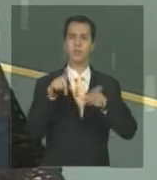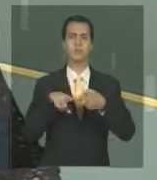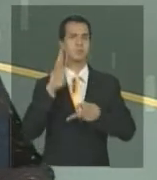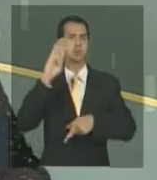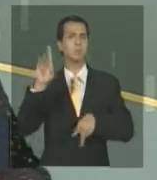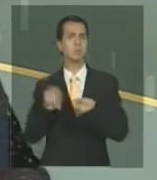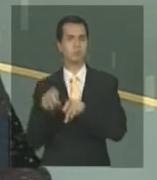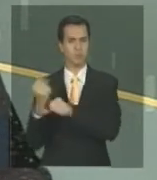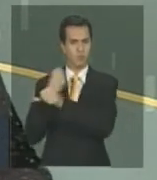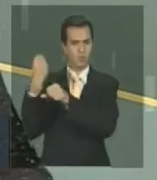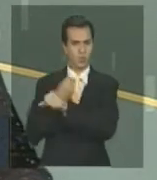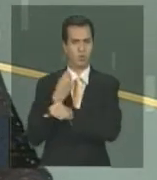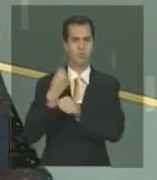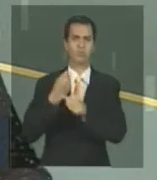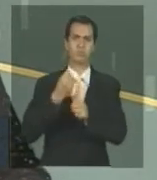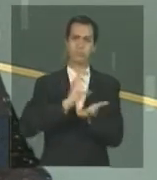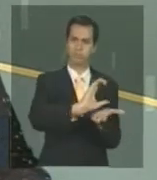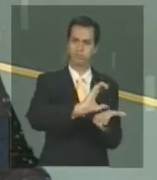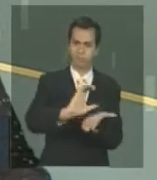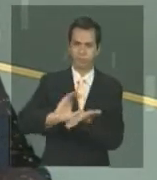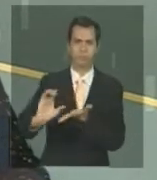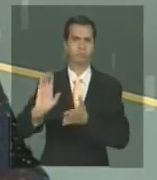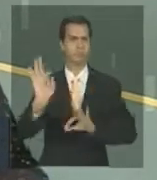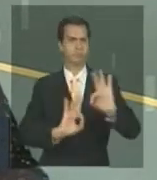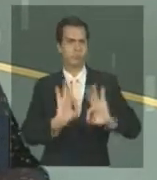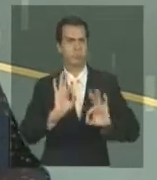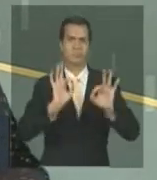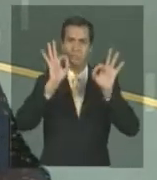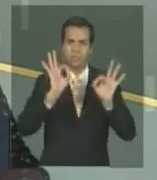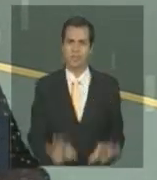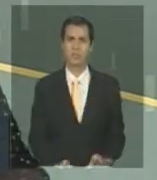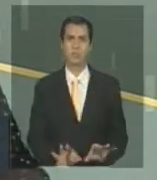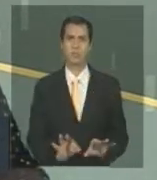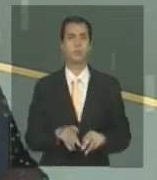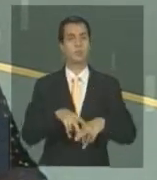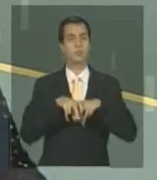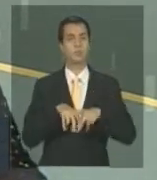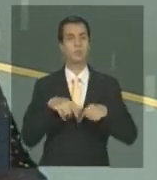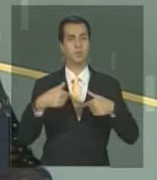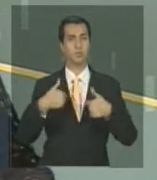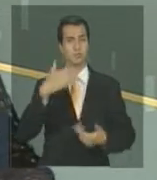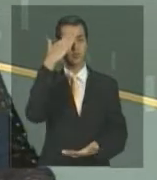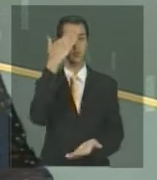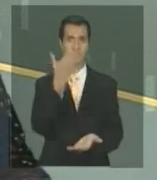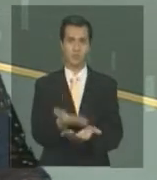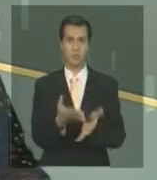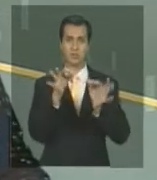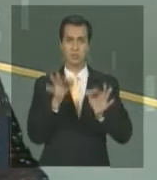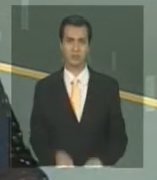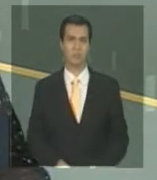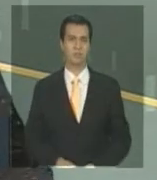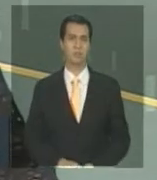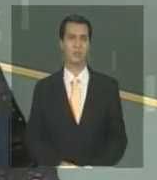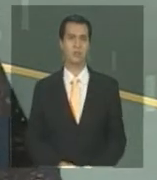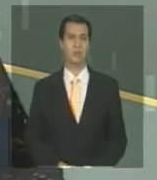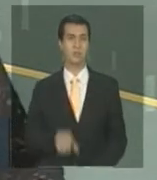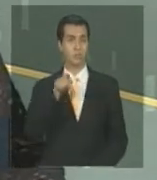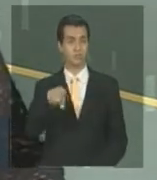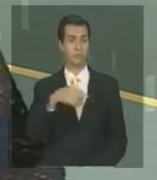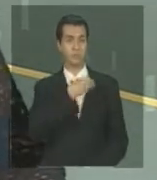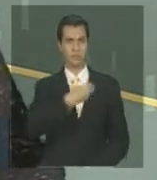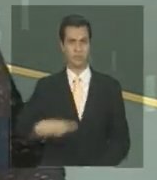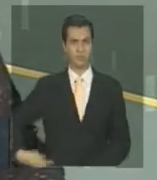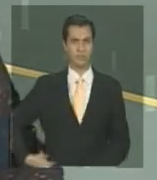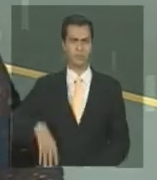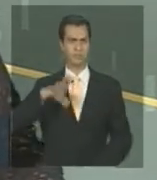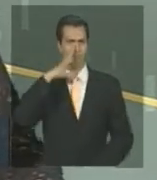e investimentos públicos. Por isso, eu tenho certeza que a sua